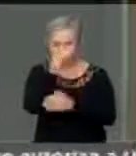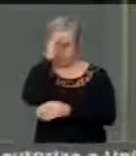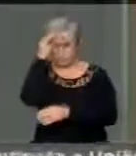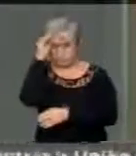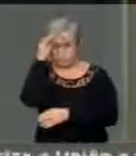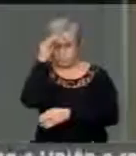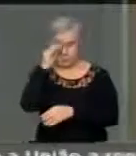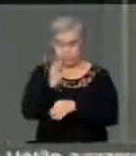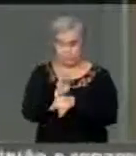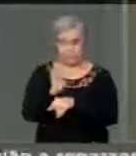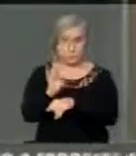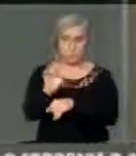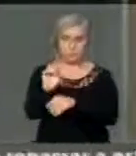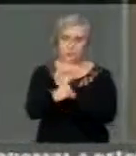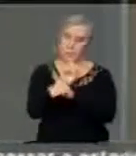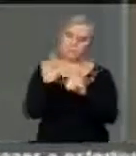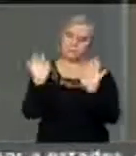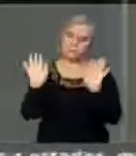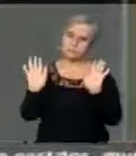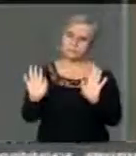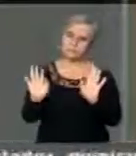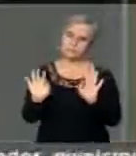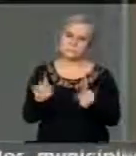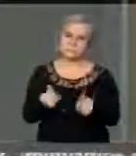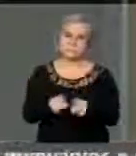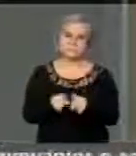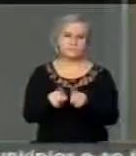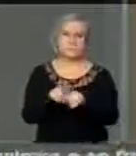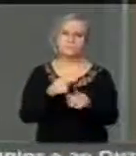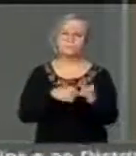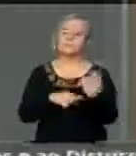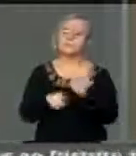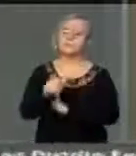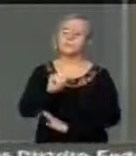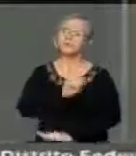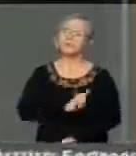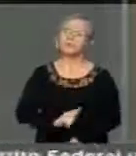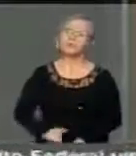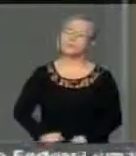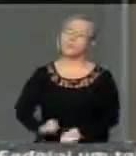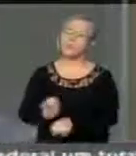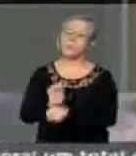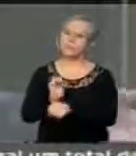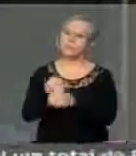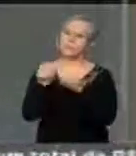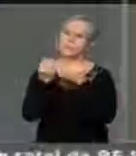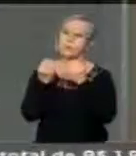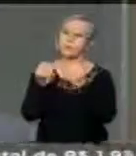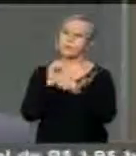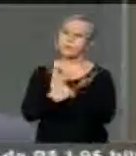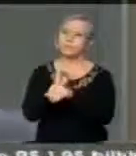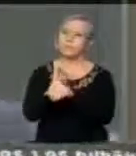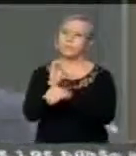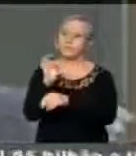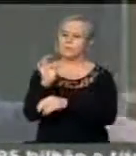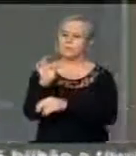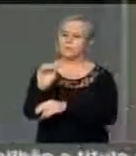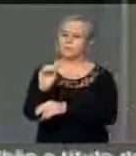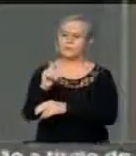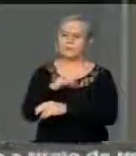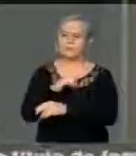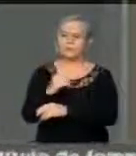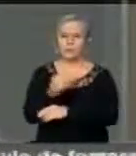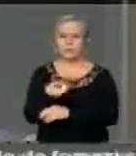aceitar, presidente. E digo mais, pergunto ao governador do estado, como que o Tocantins tem uma frota tão